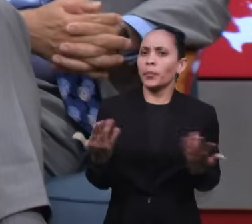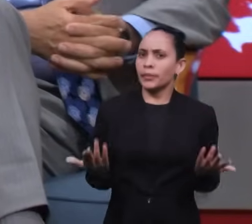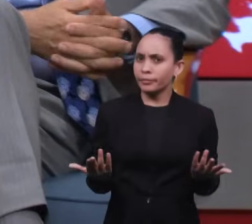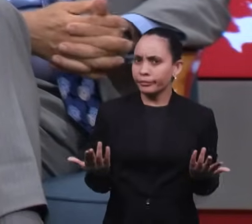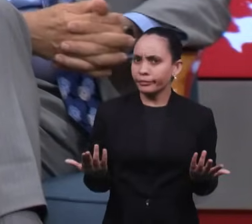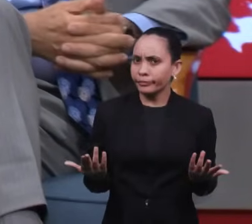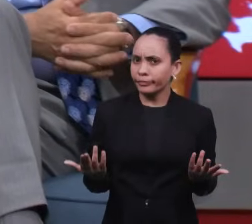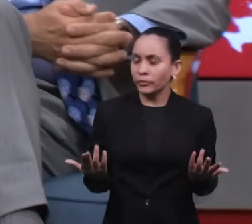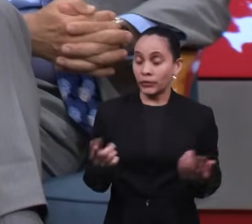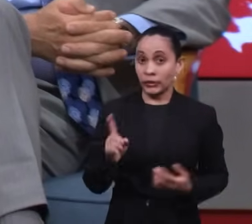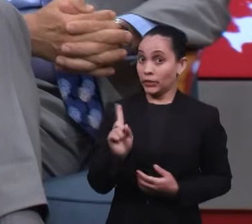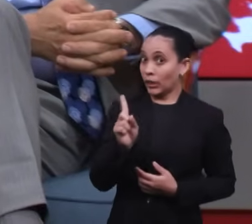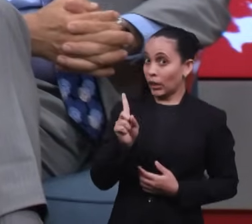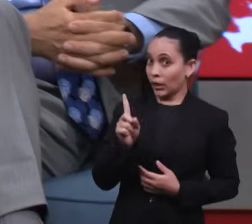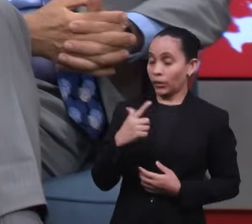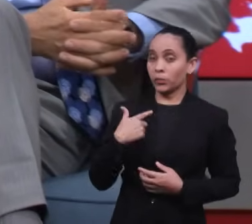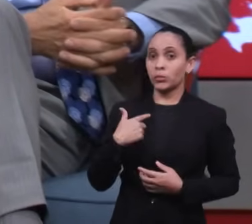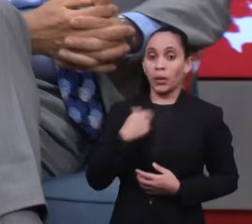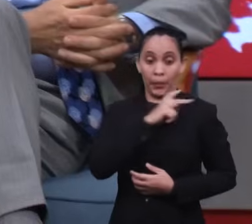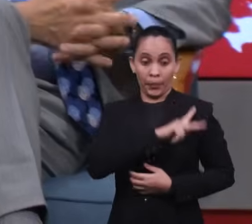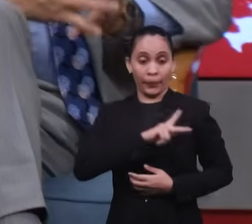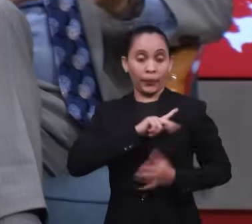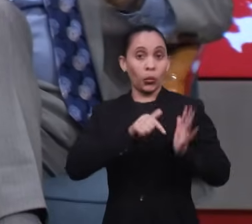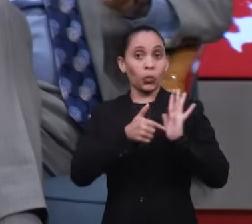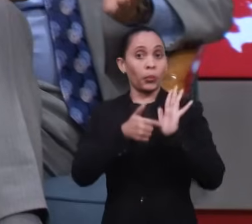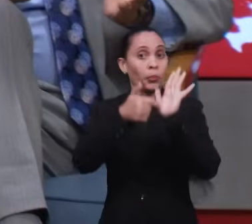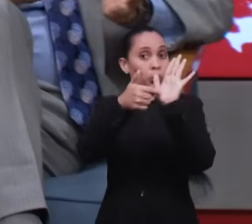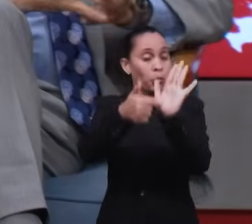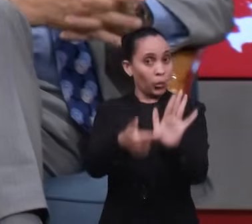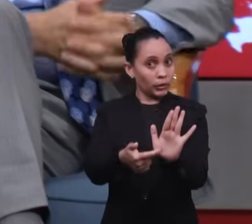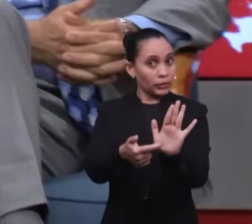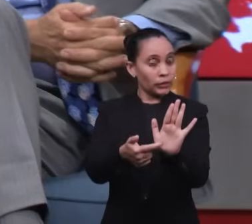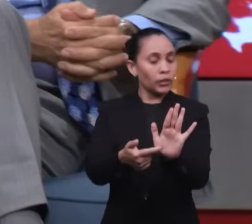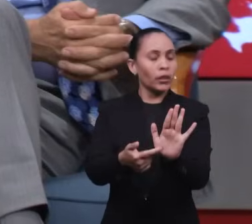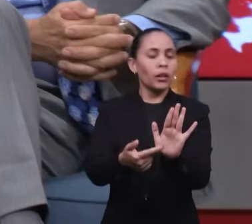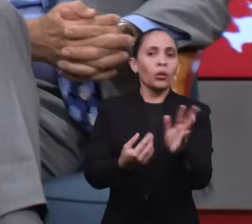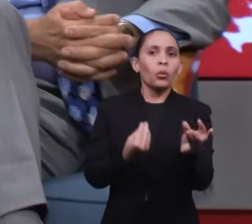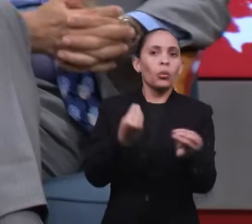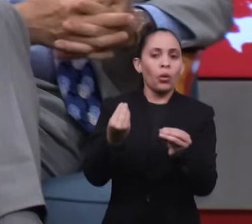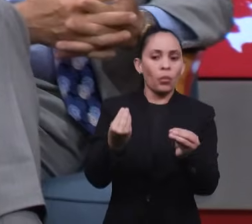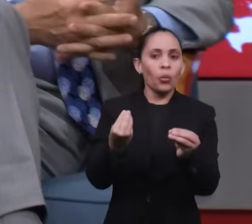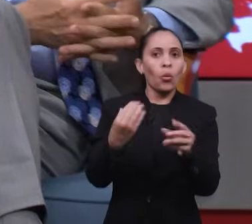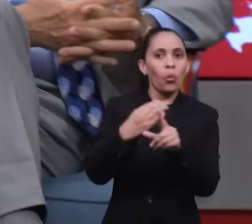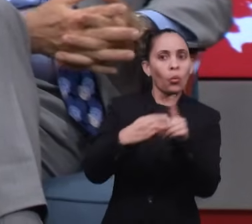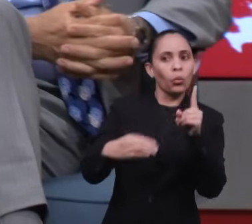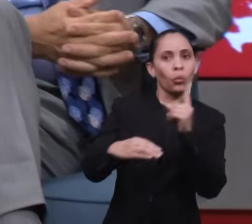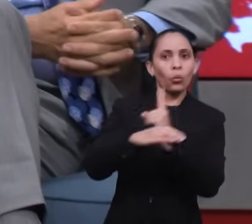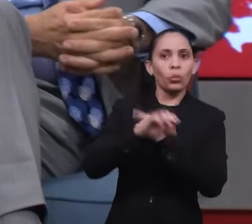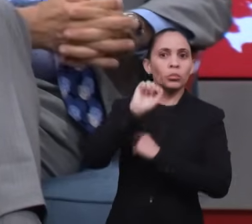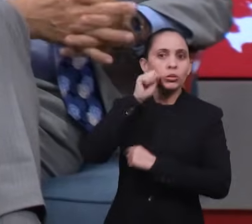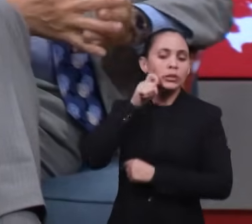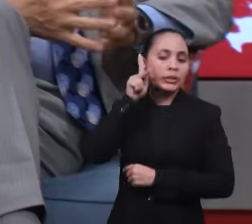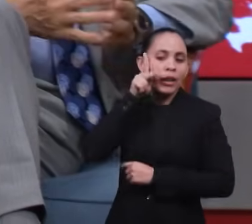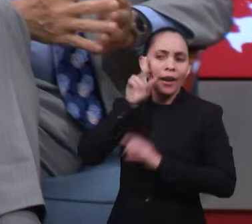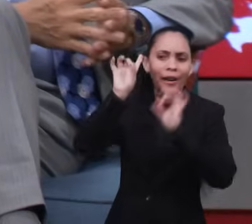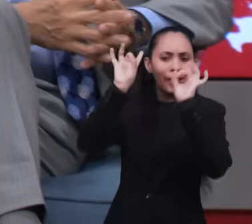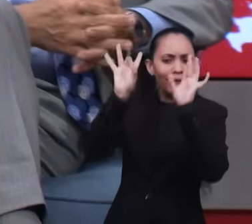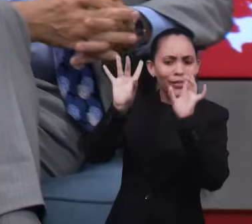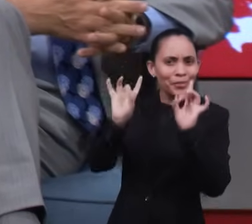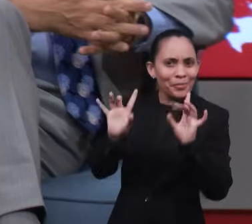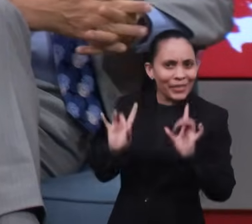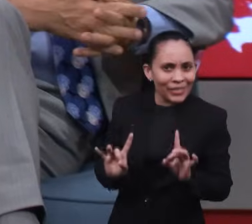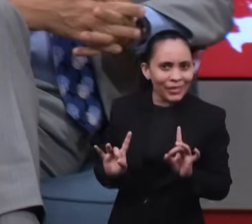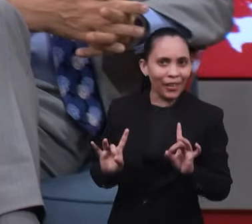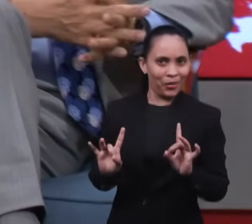ceia? Nós vamos ver que não. Ele mostra a ceia como um